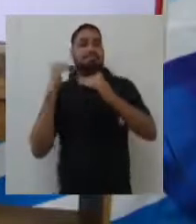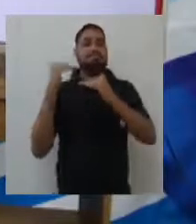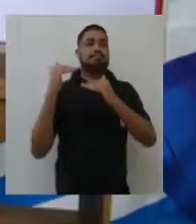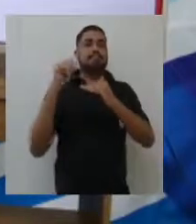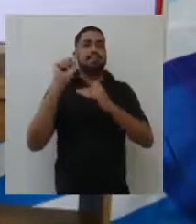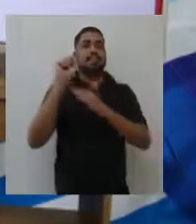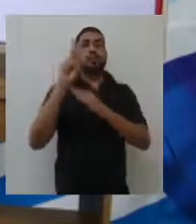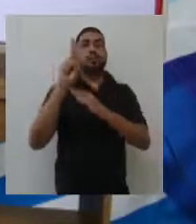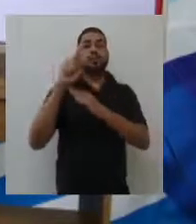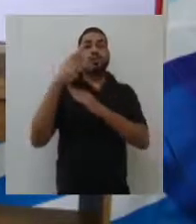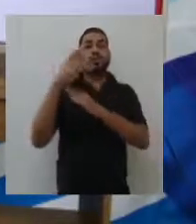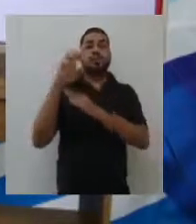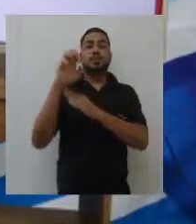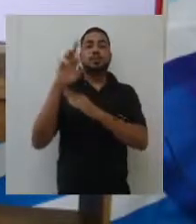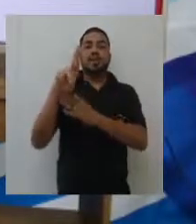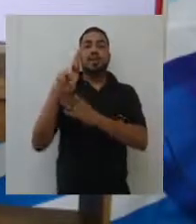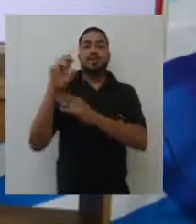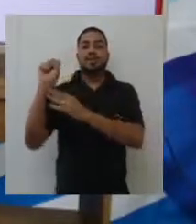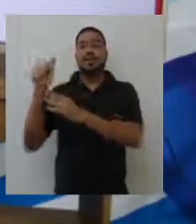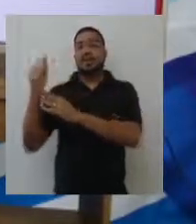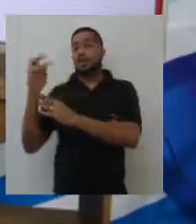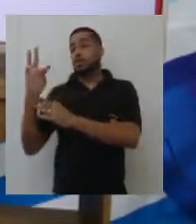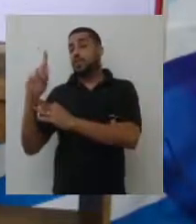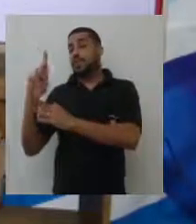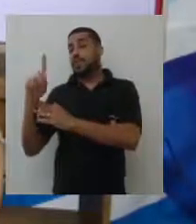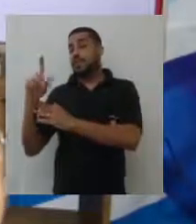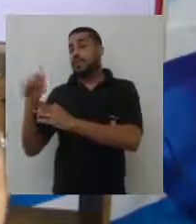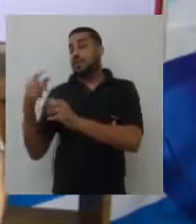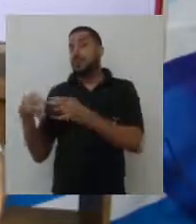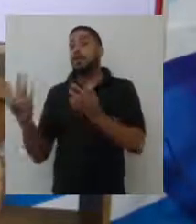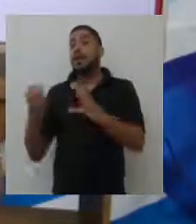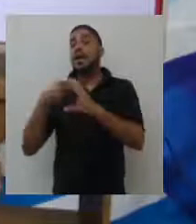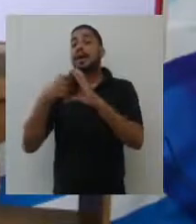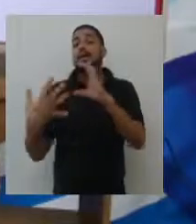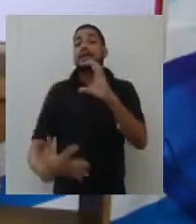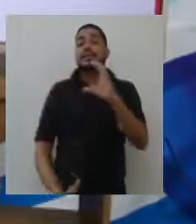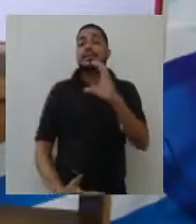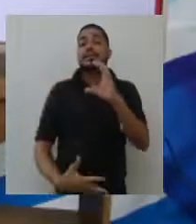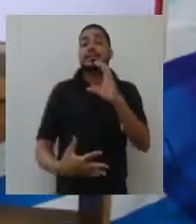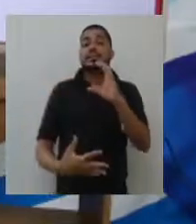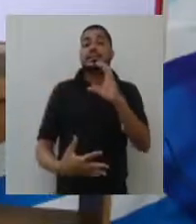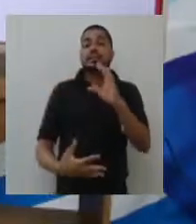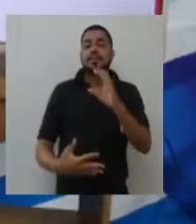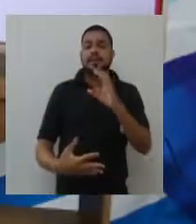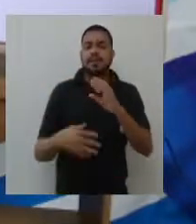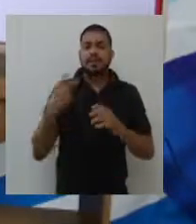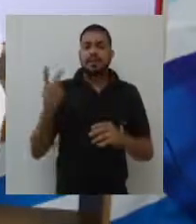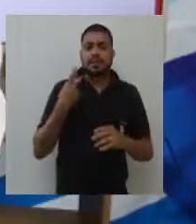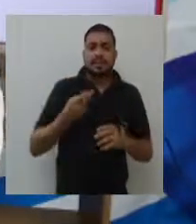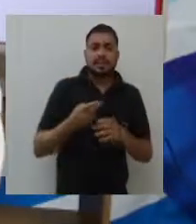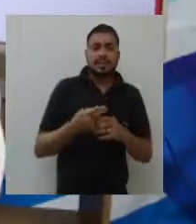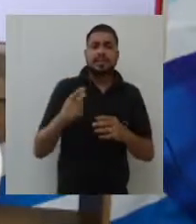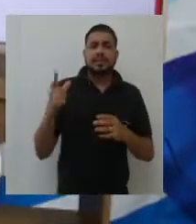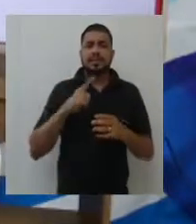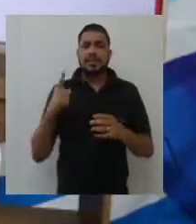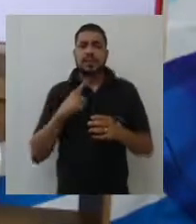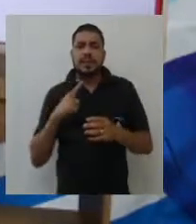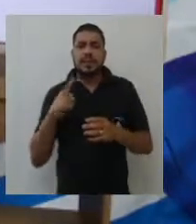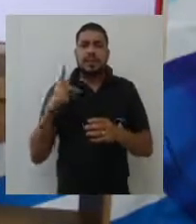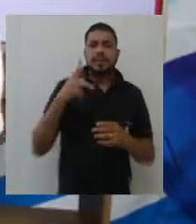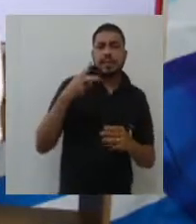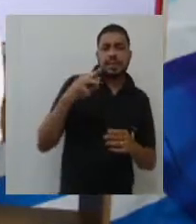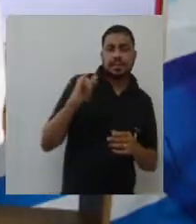Supersaturada. Supersaturada. E qual é a característica de uma solução supersaturada? Alguém disse, vai formar